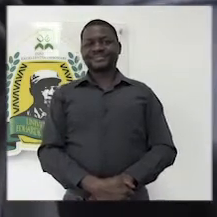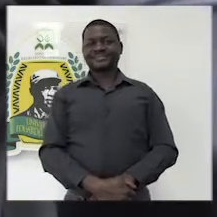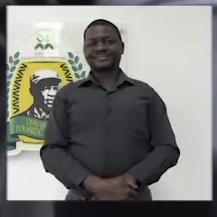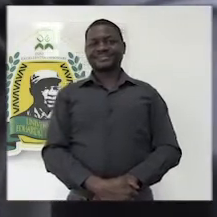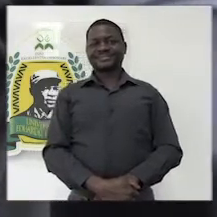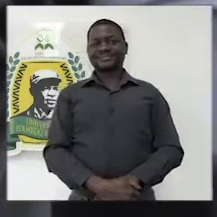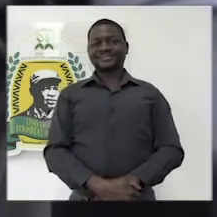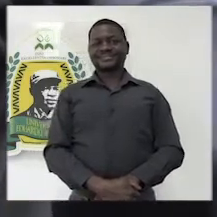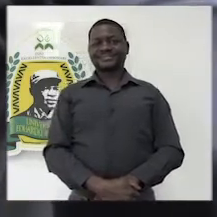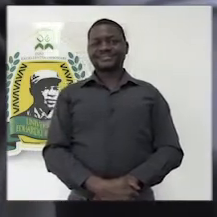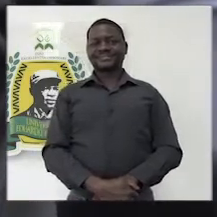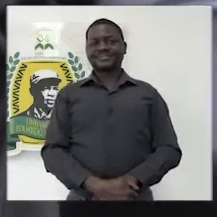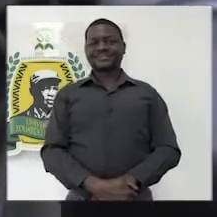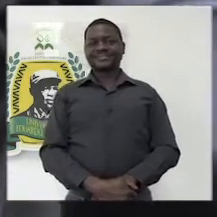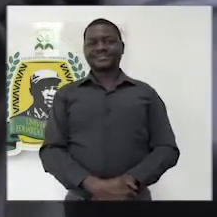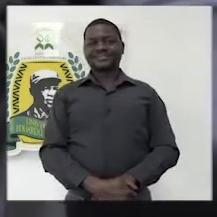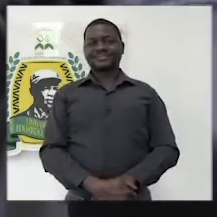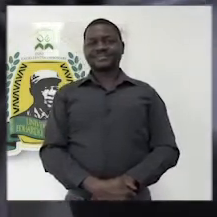mai vavo,